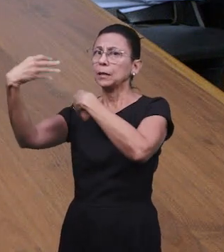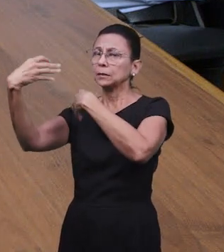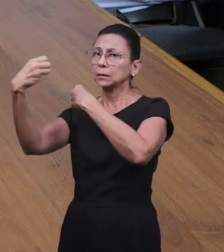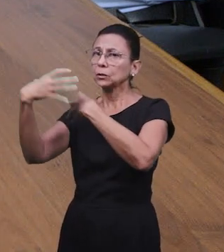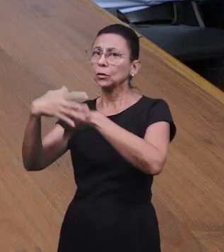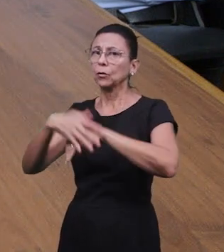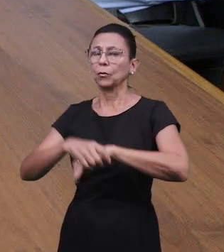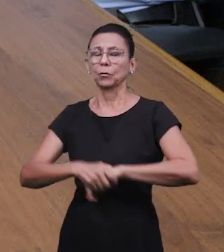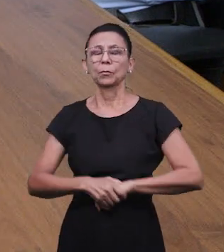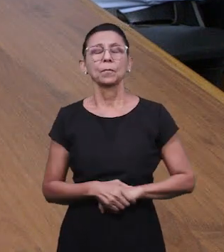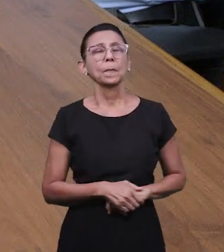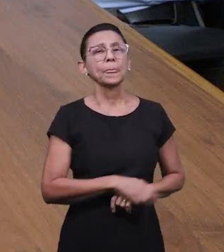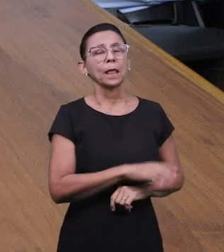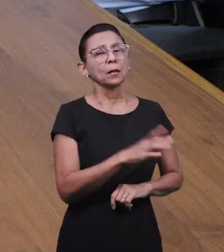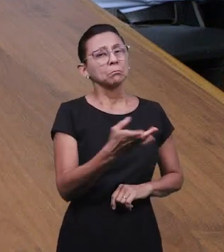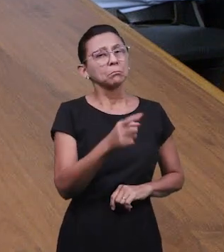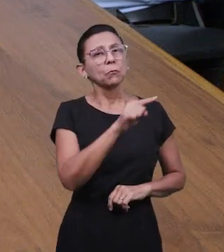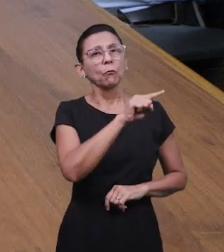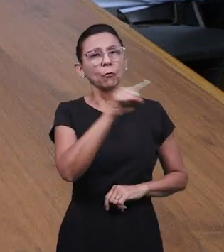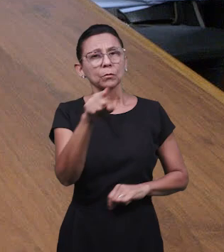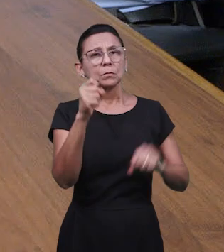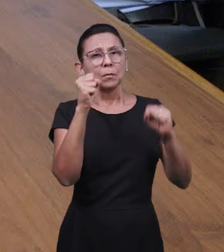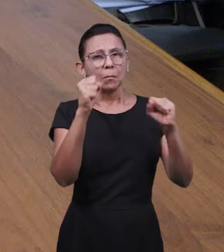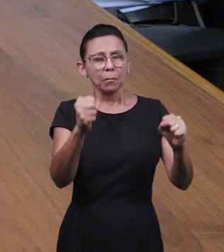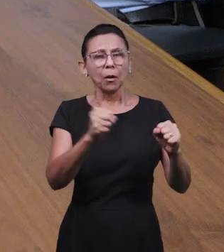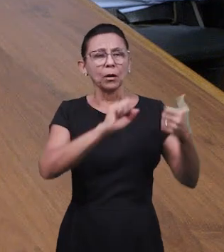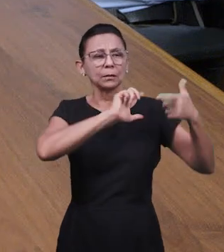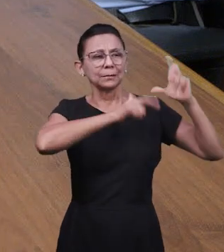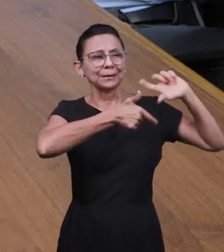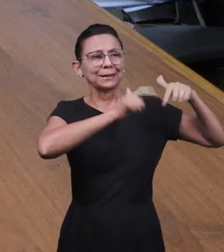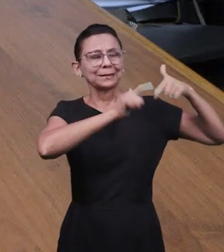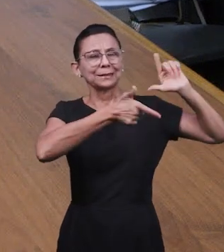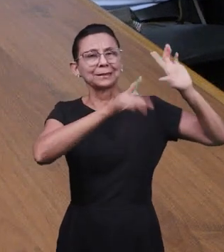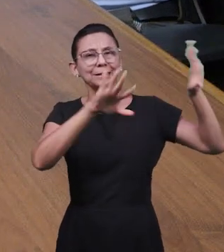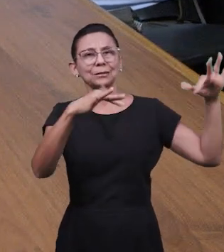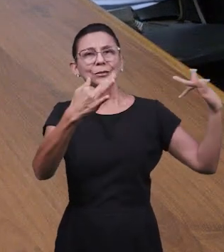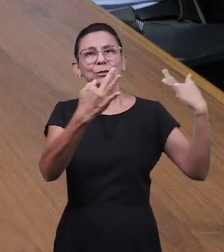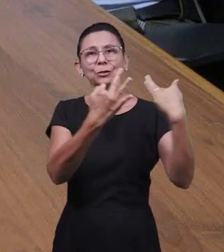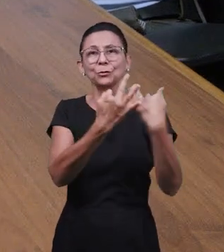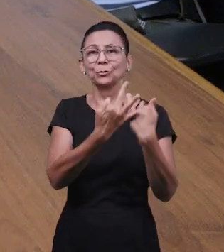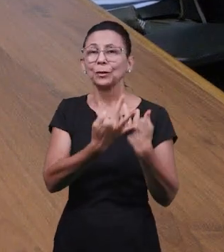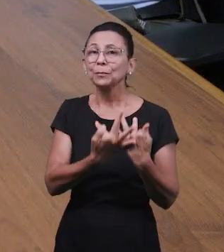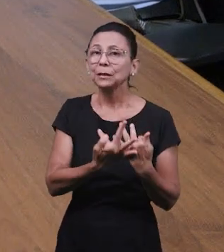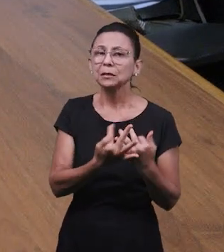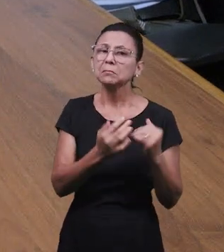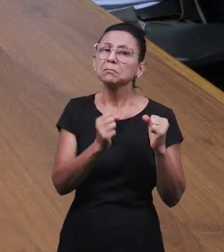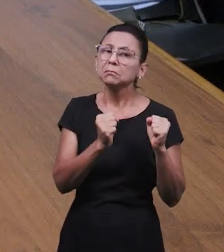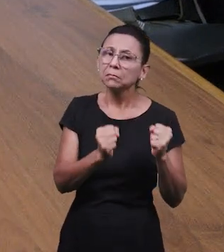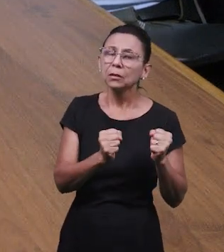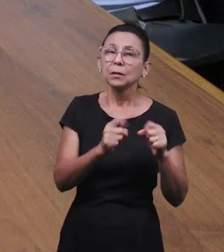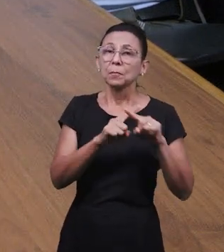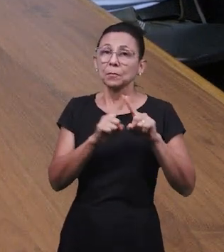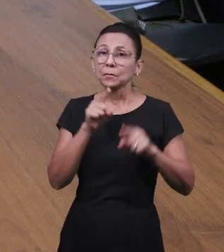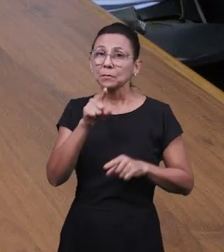tudo mais. Até uma tradição familiar. Até uma tradição familiar. Mas você precisa de aprender do